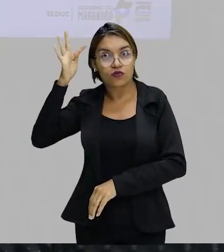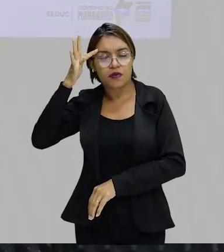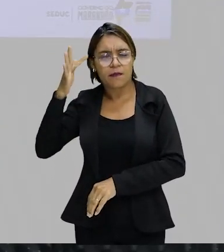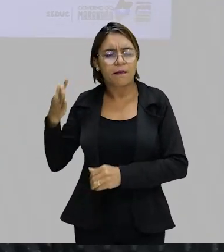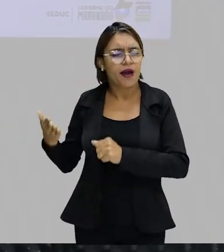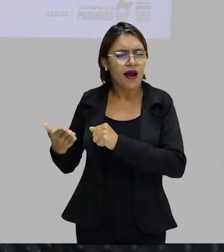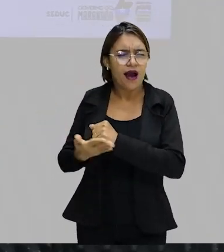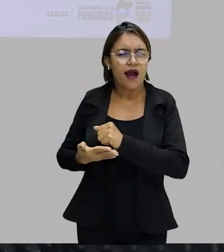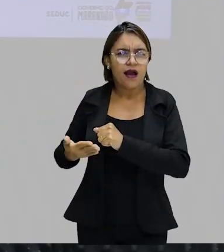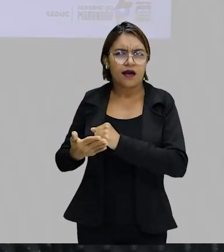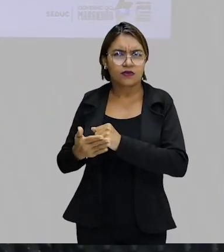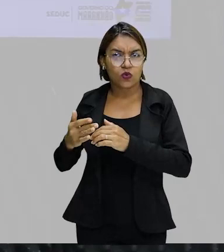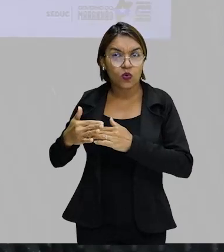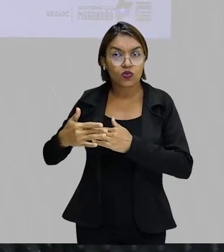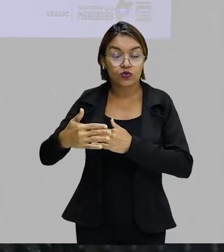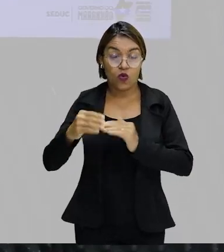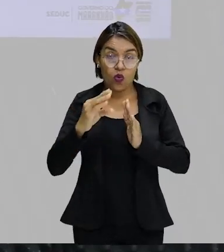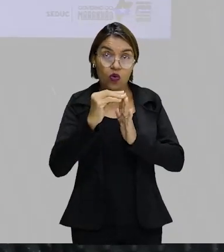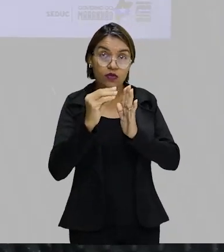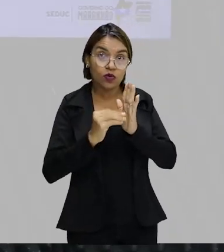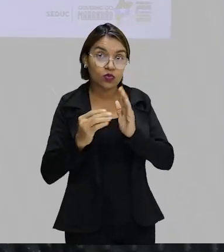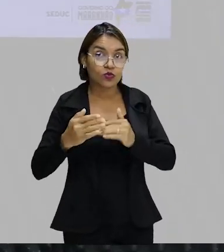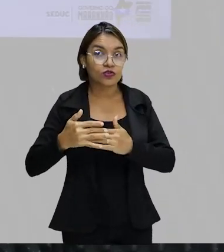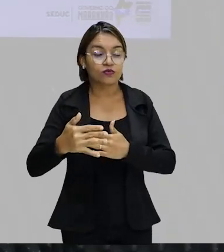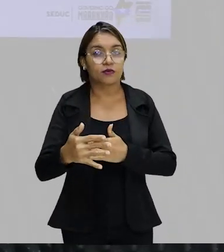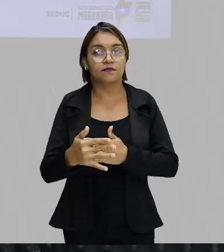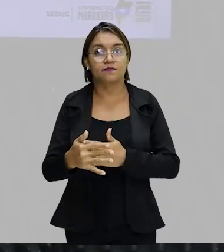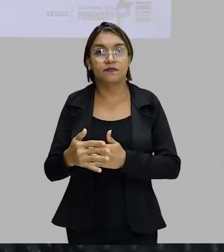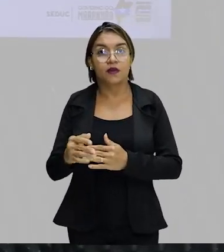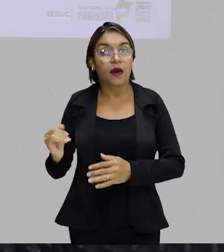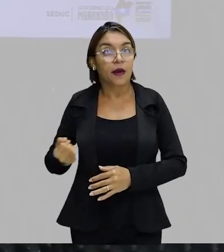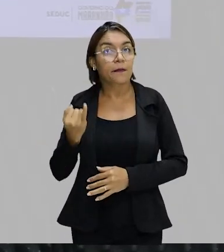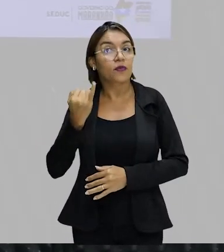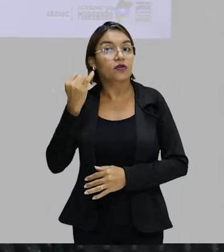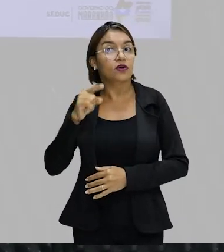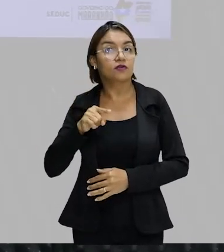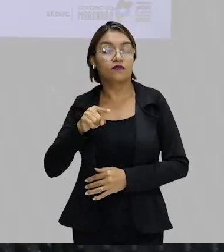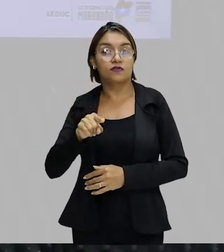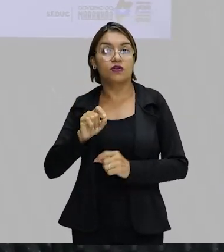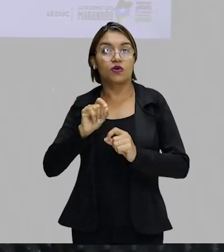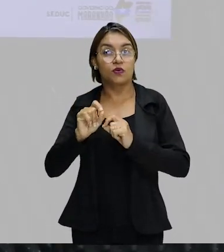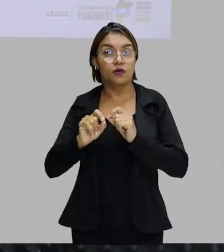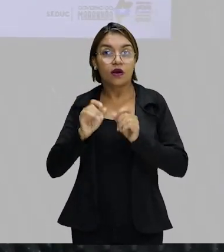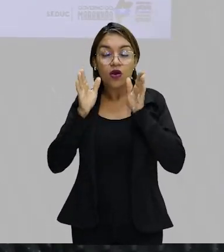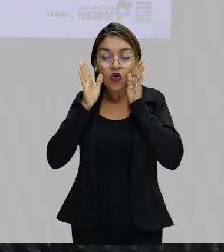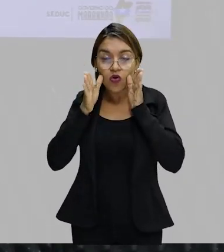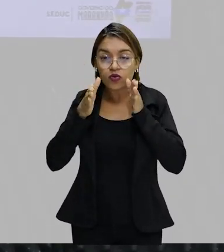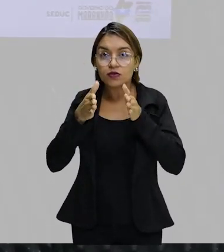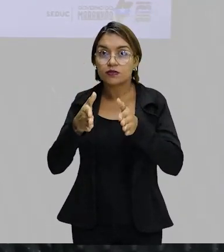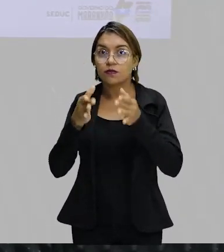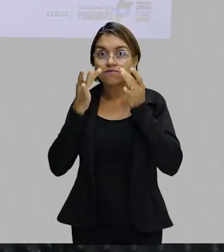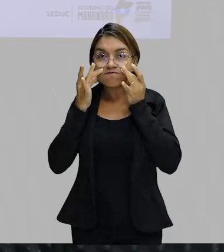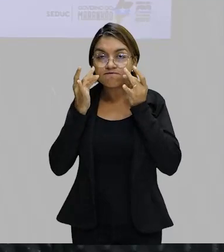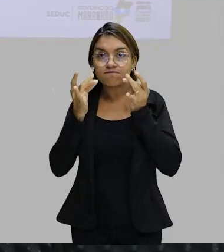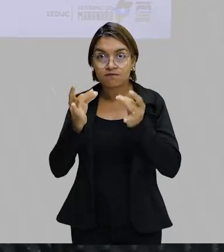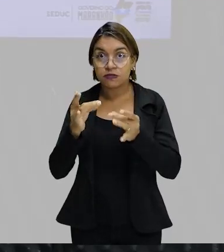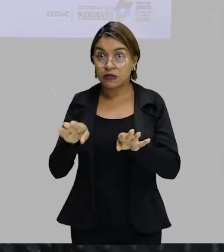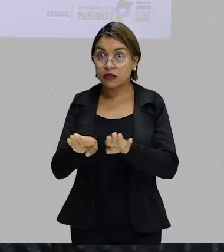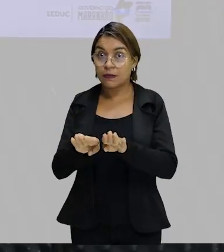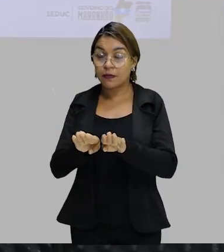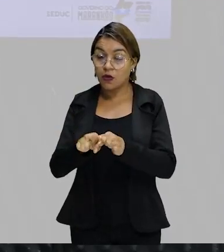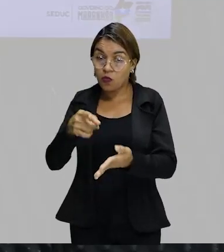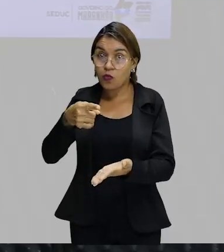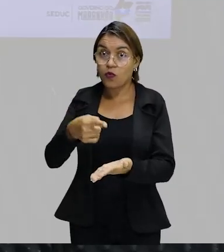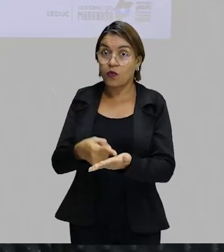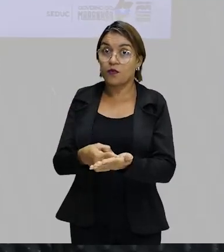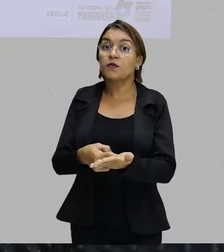prosseguimento aos nossos conteúdos. Eu quero chamar a tua atenção mais uma vez para a necessidade da tua concentração, do teu compromisso e, claro,